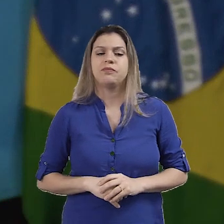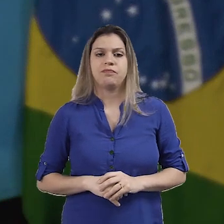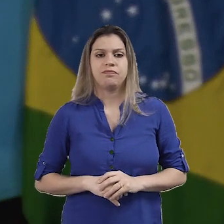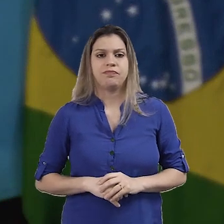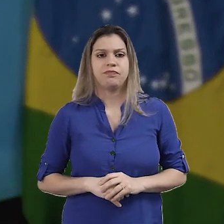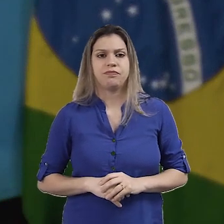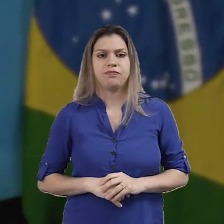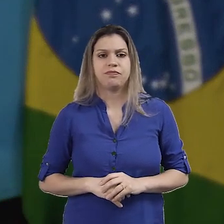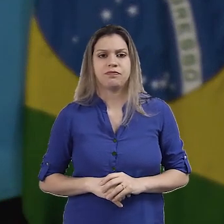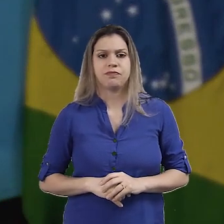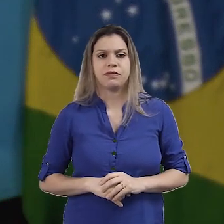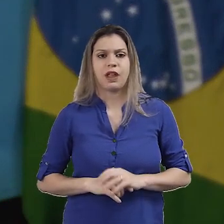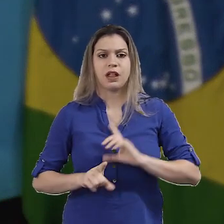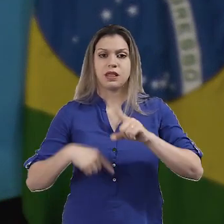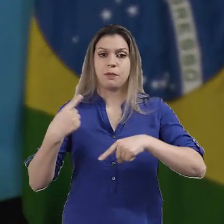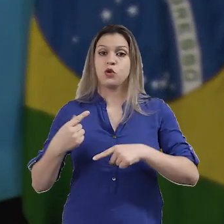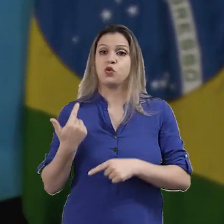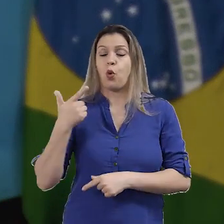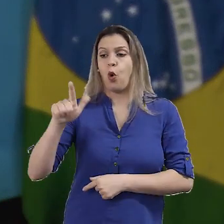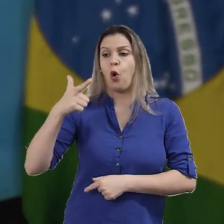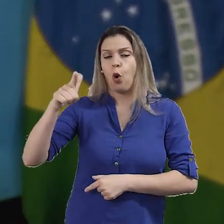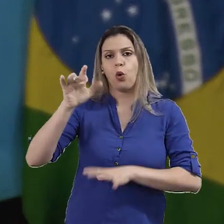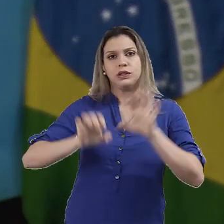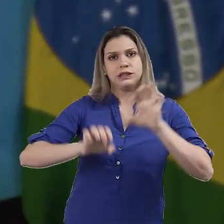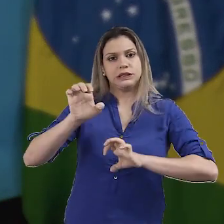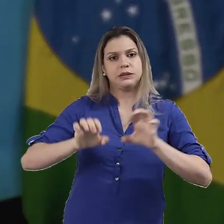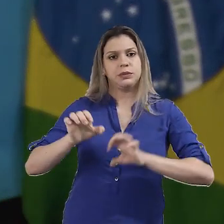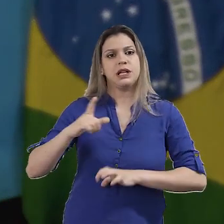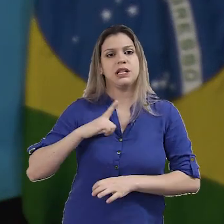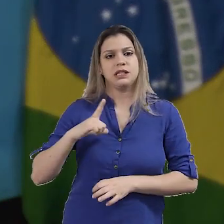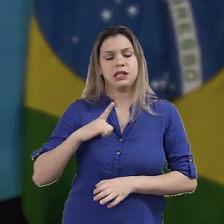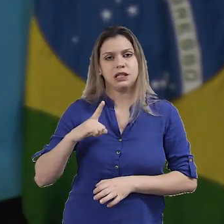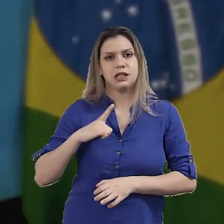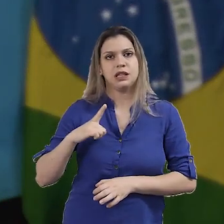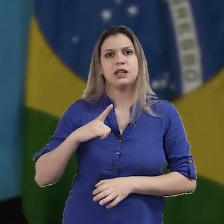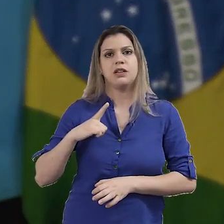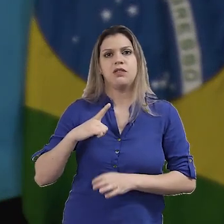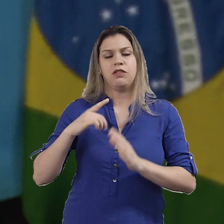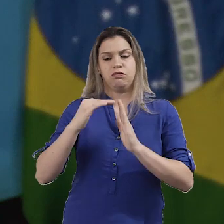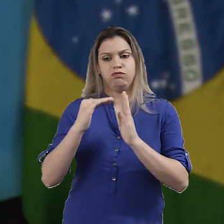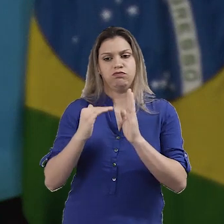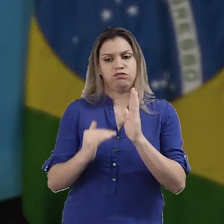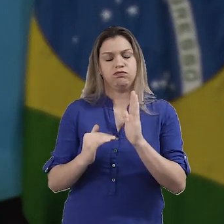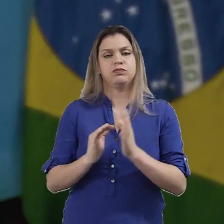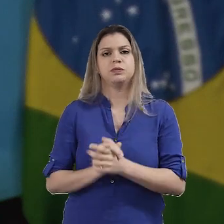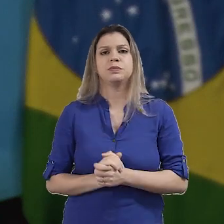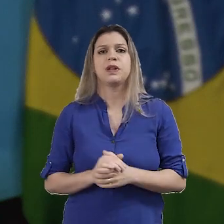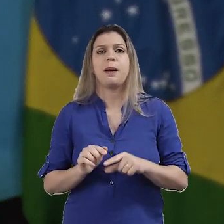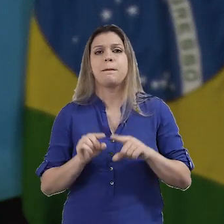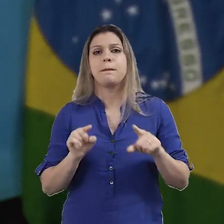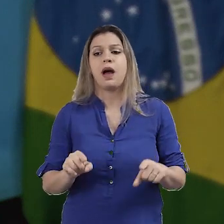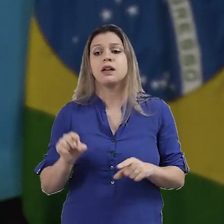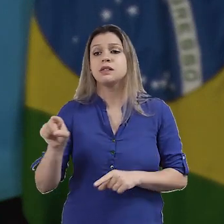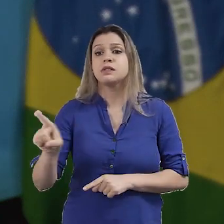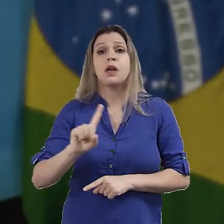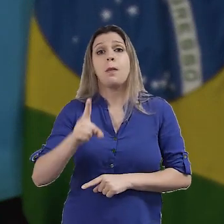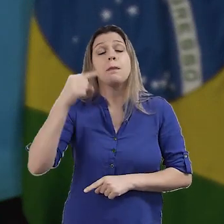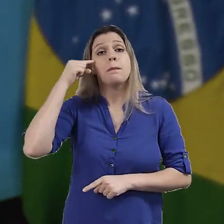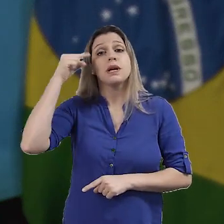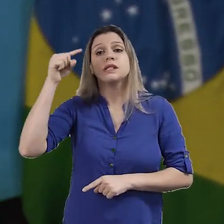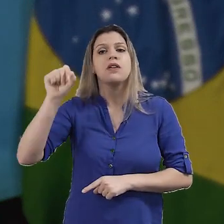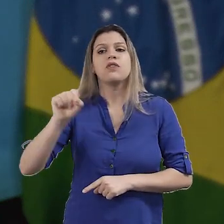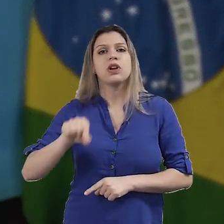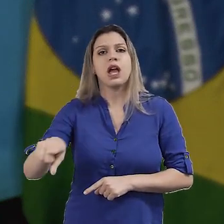passou a ser para as próximas empresas, né, que tiveram os lances sequenciais. Só que ela não imaginava